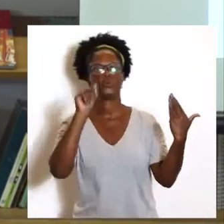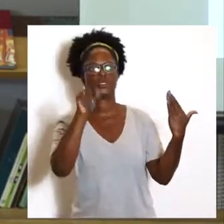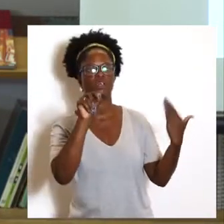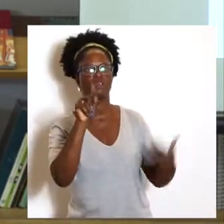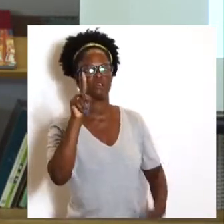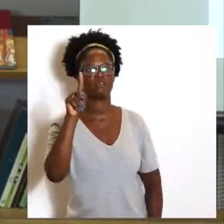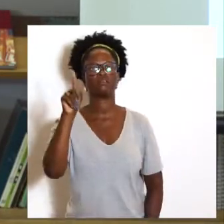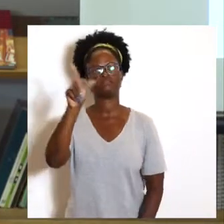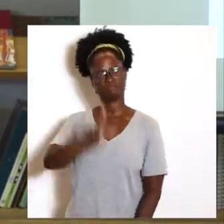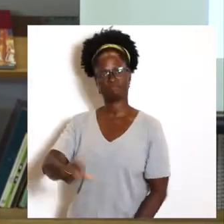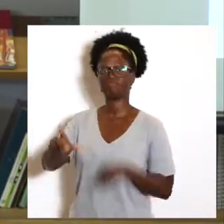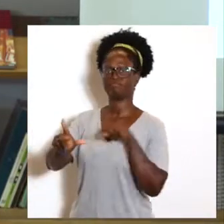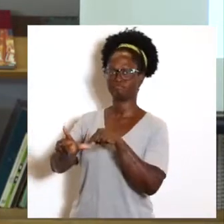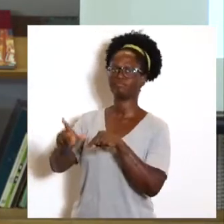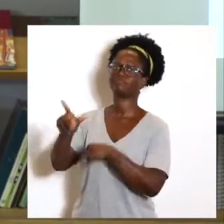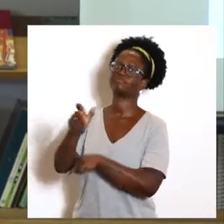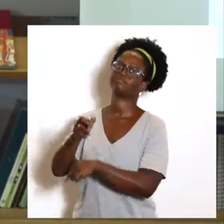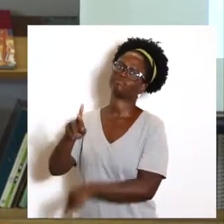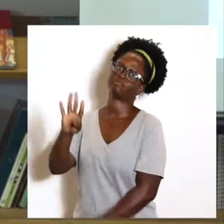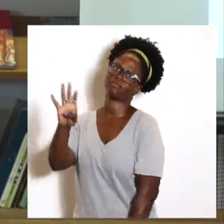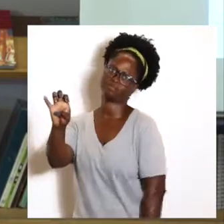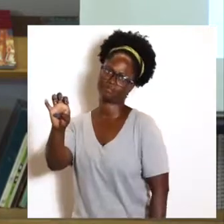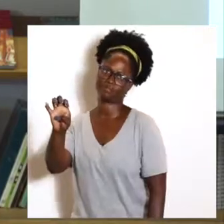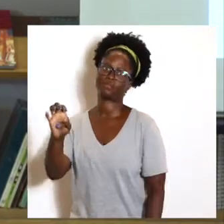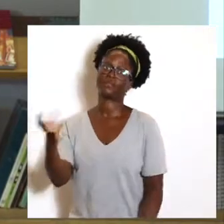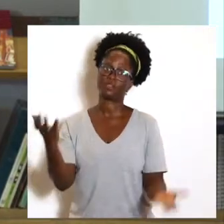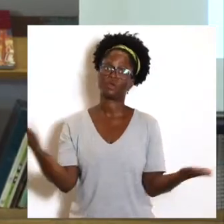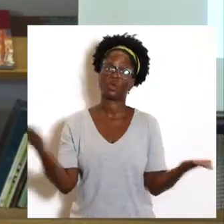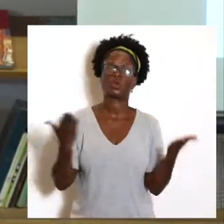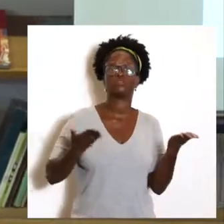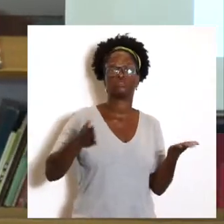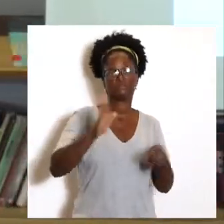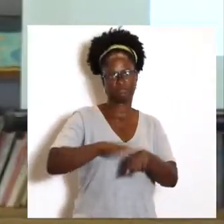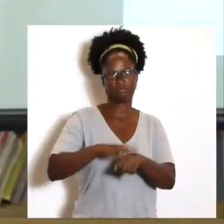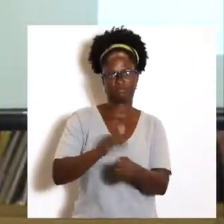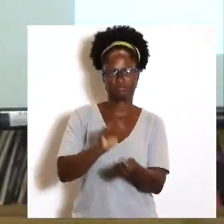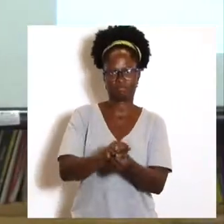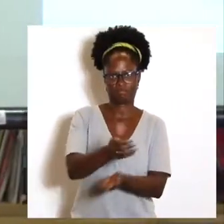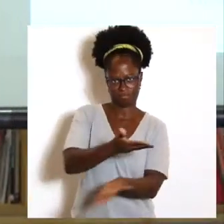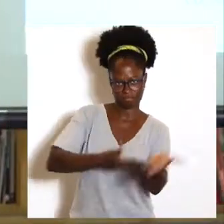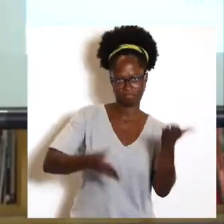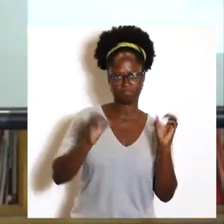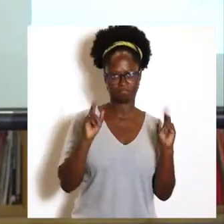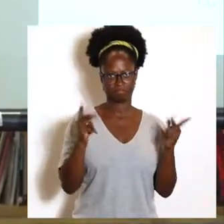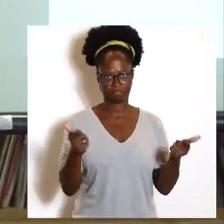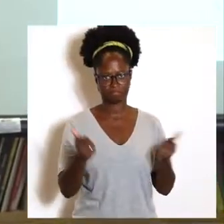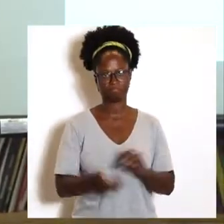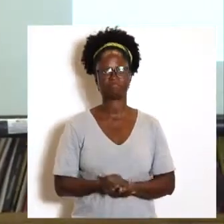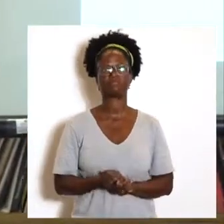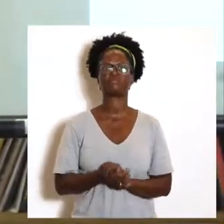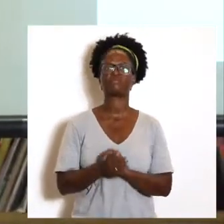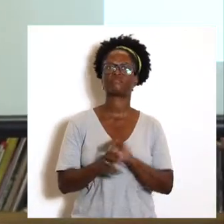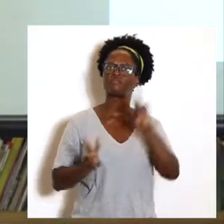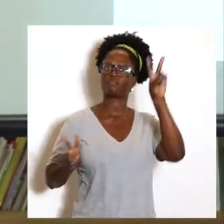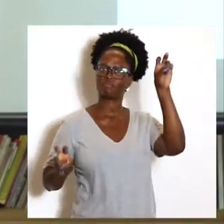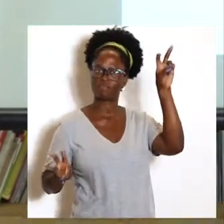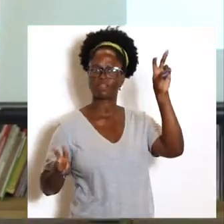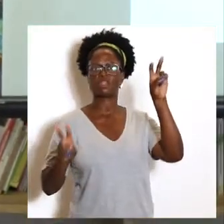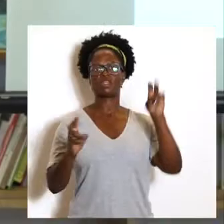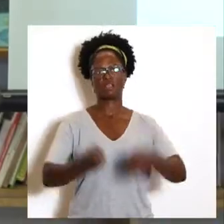de literatura de arte é isso que a gente quer fazer hoje aqui com vocês têm a dizer e na fundação